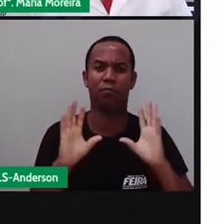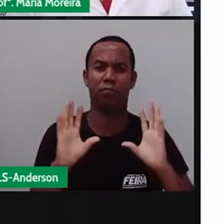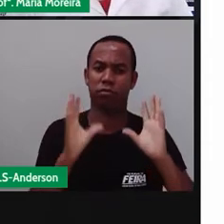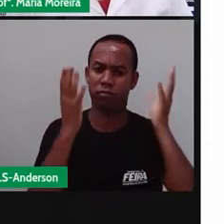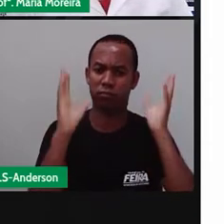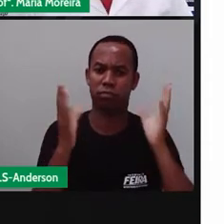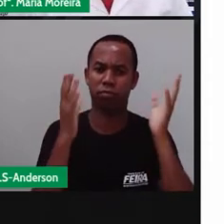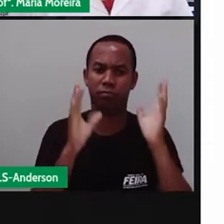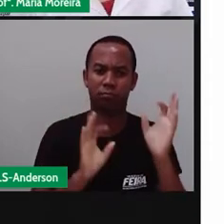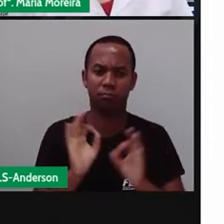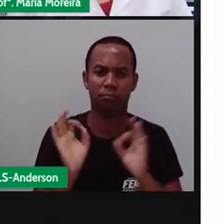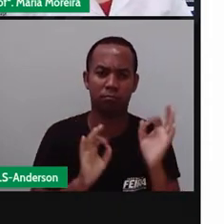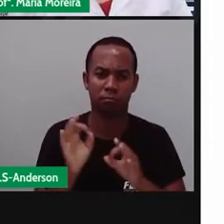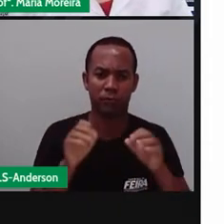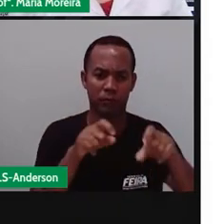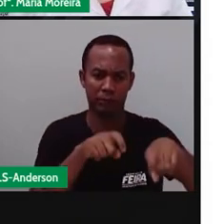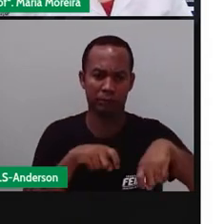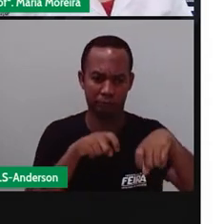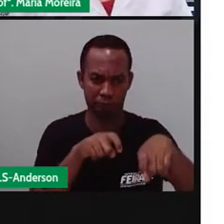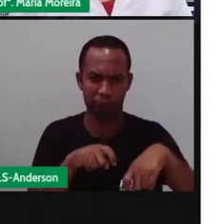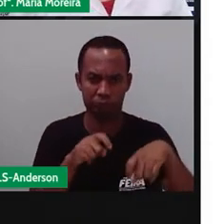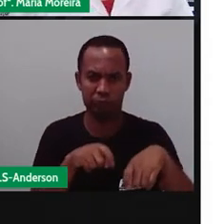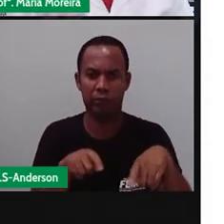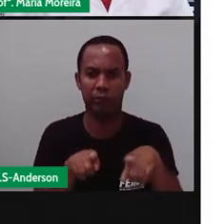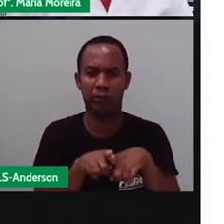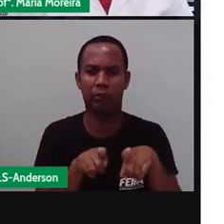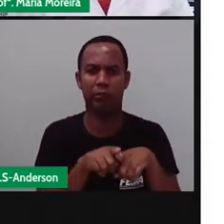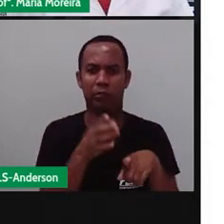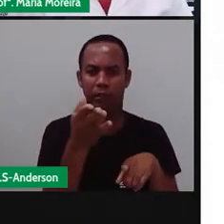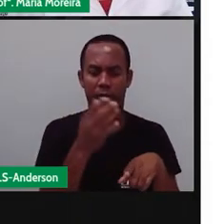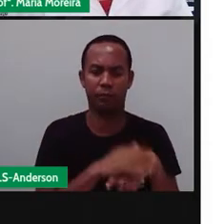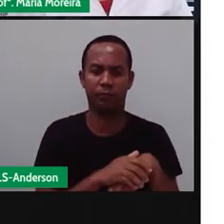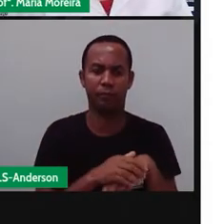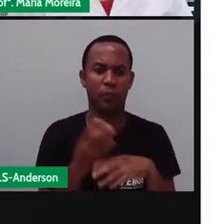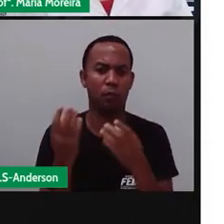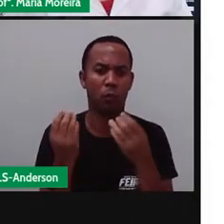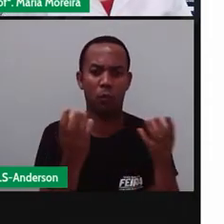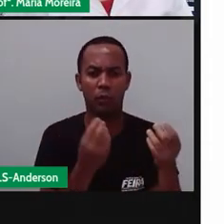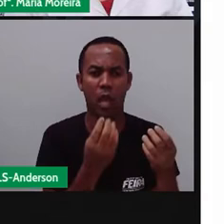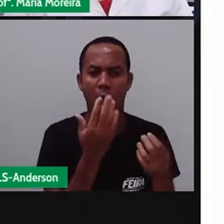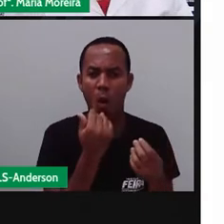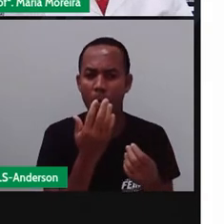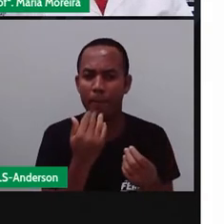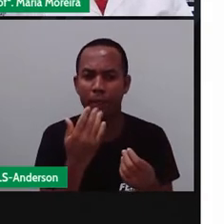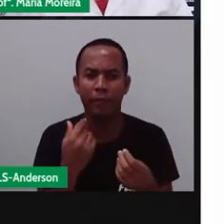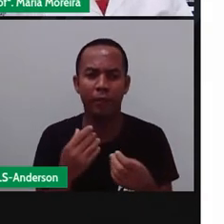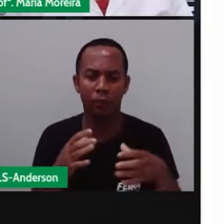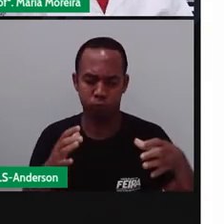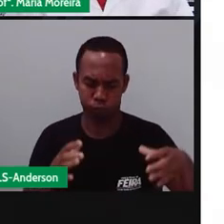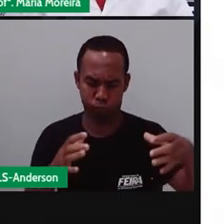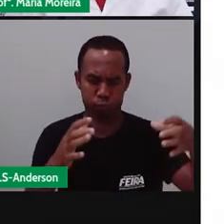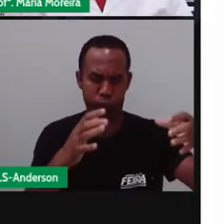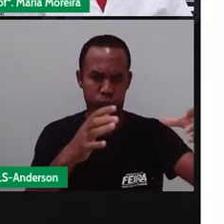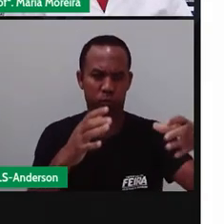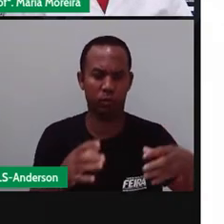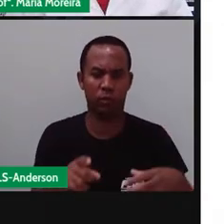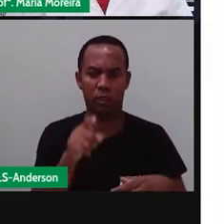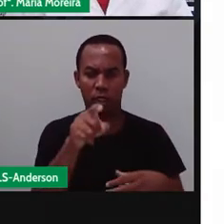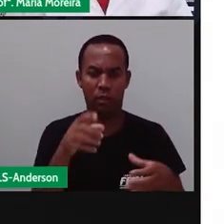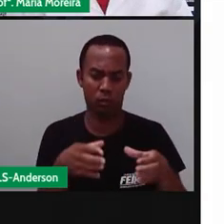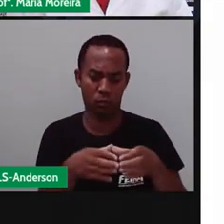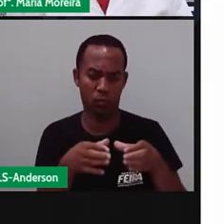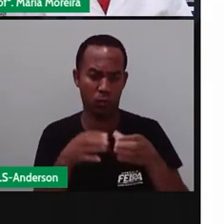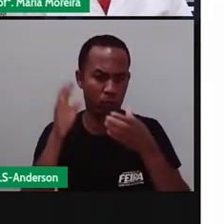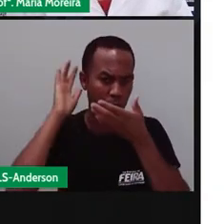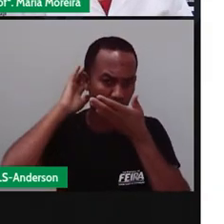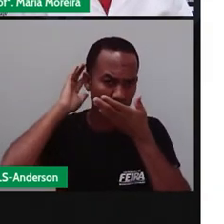né, a preparação da terra para o plantio e uma safra abundante. Então, quando os portugueses chegam aqui, os indígenas,